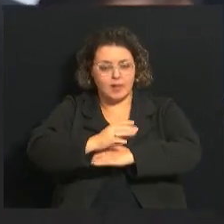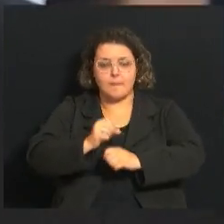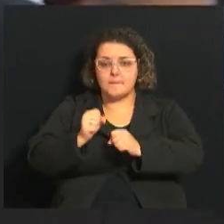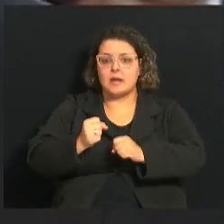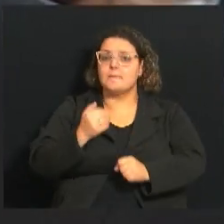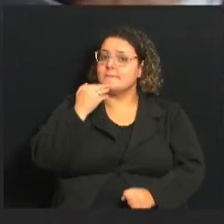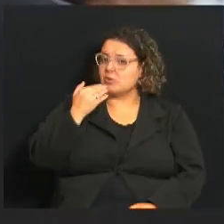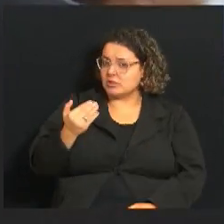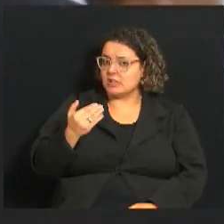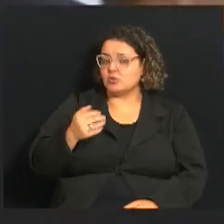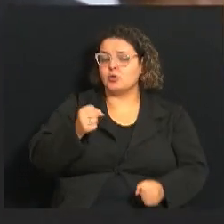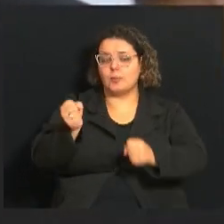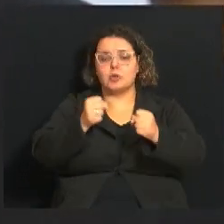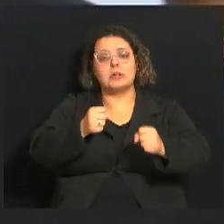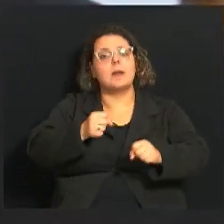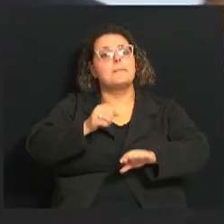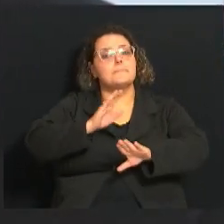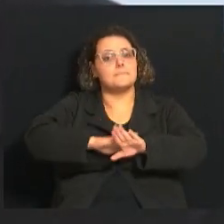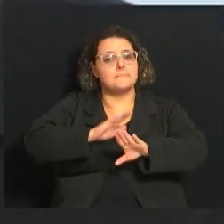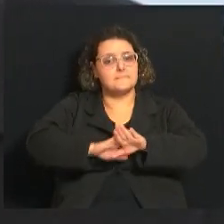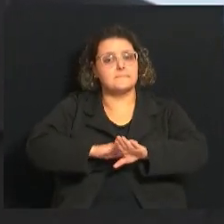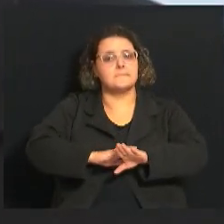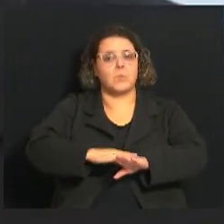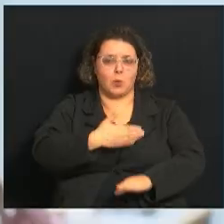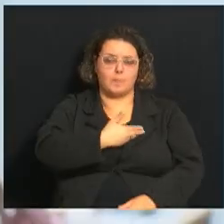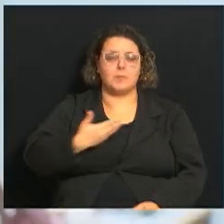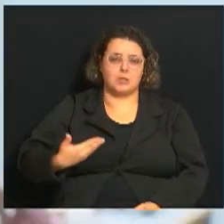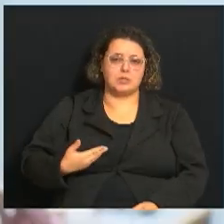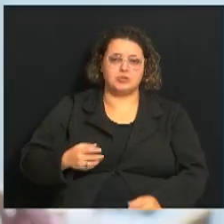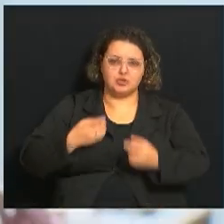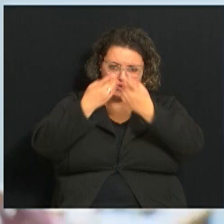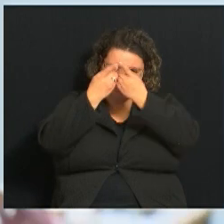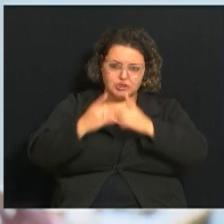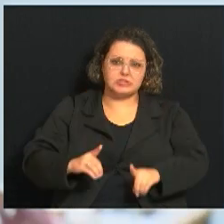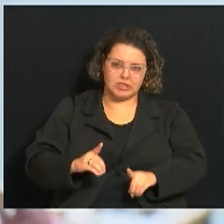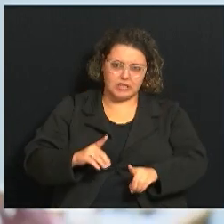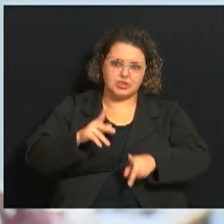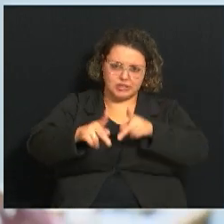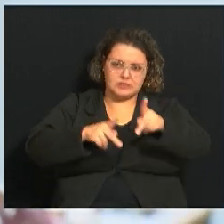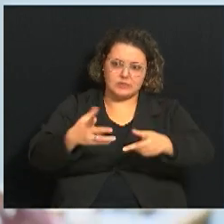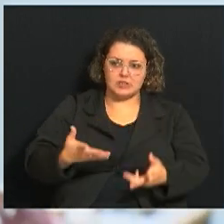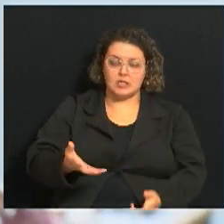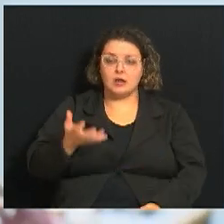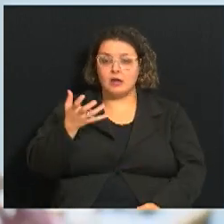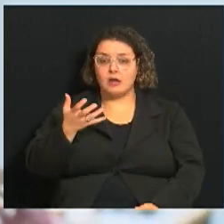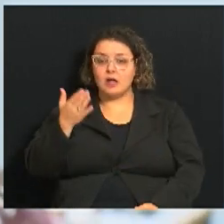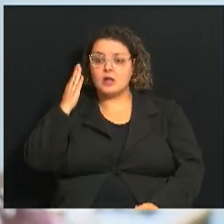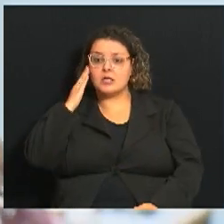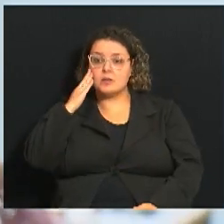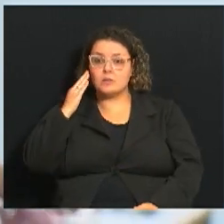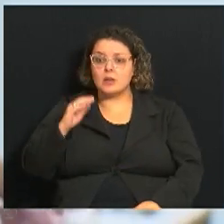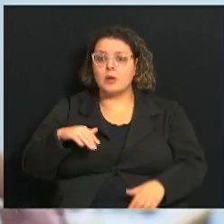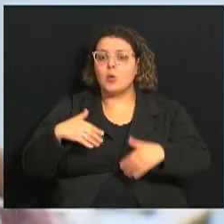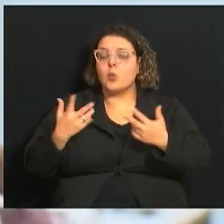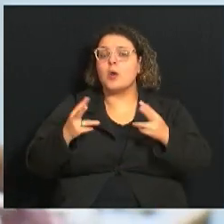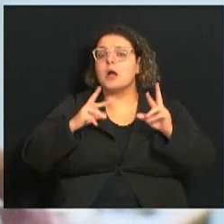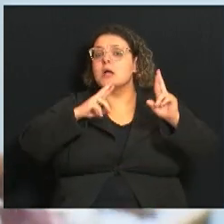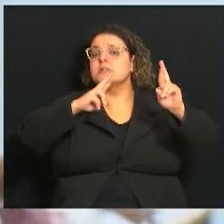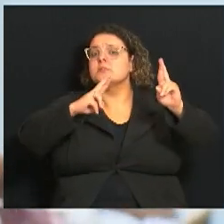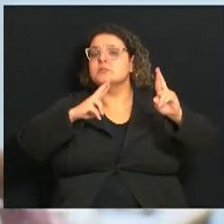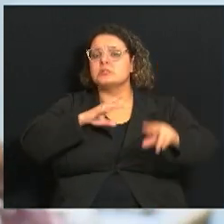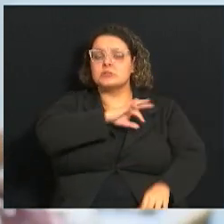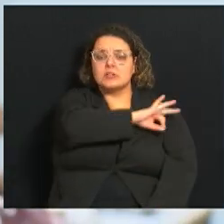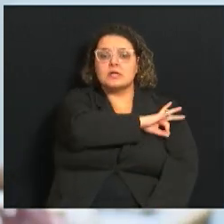as ações que garantem a dignidade da população. Nós também queremos saber quais são as perspectivas da Prefeitura,